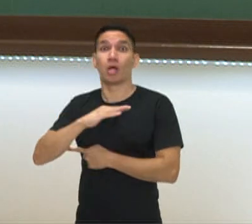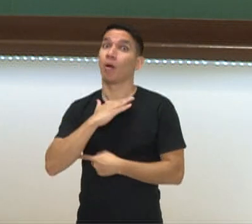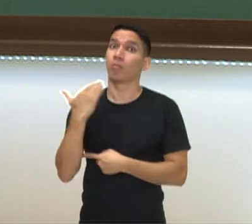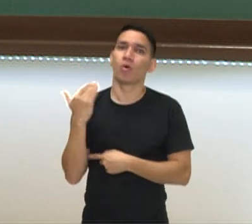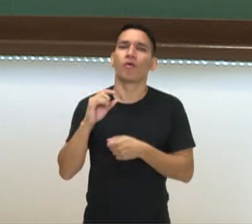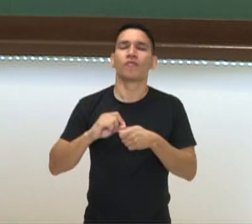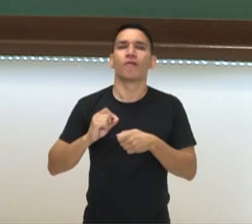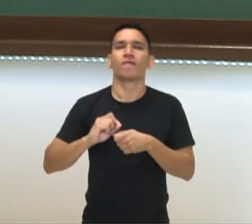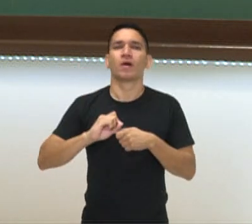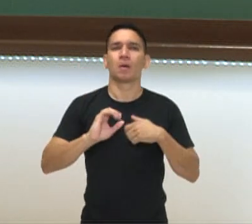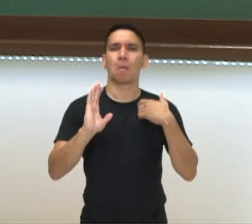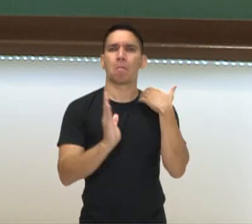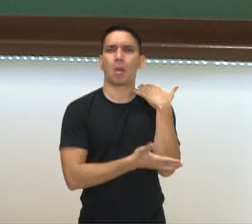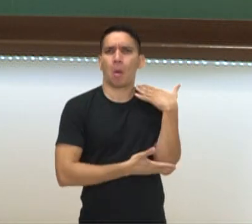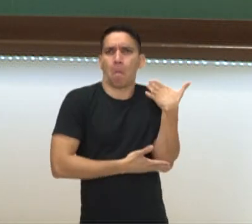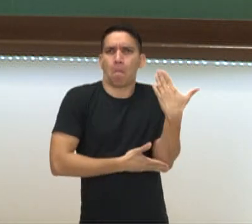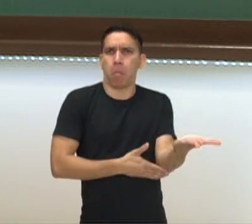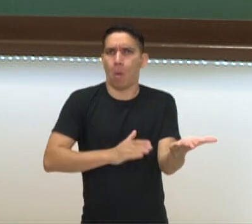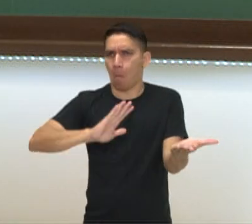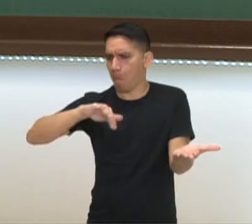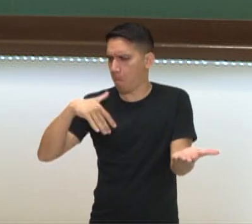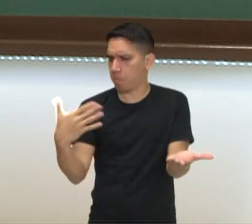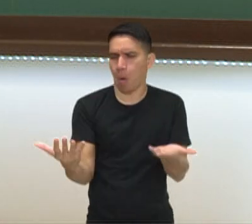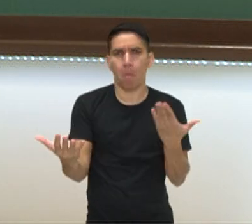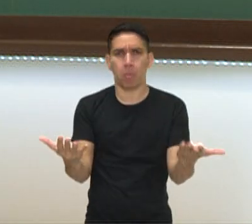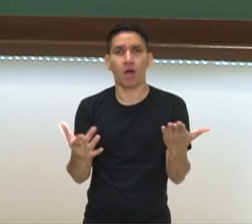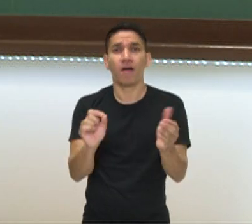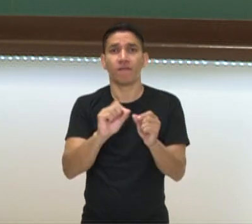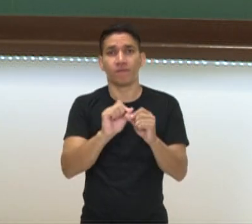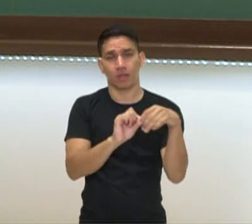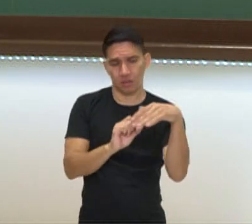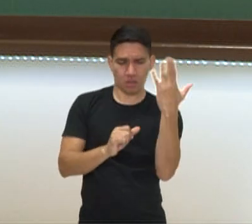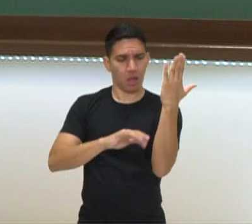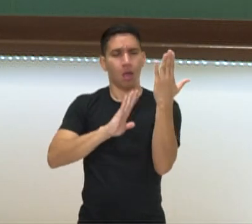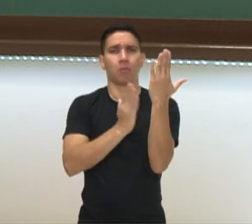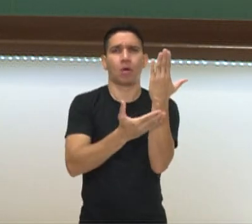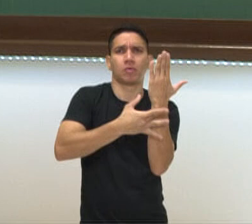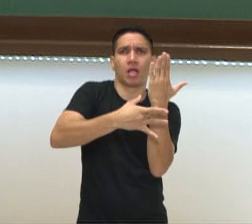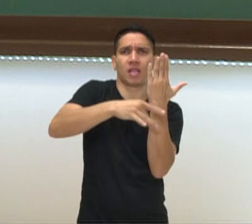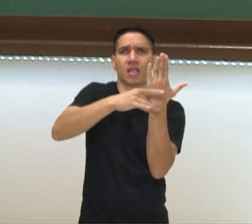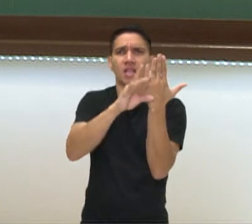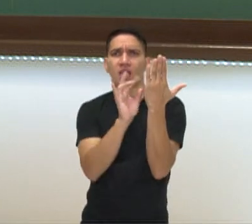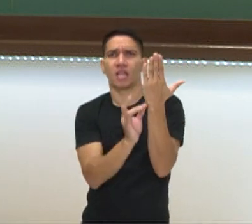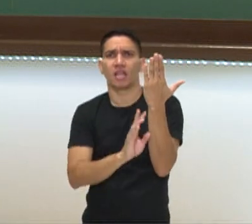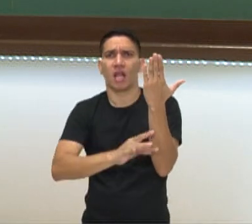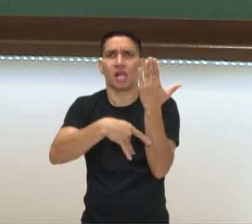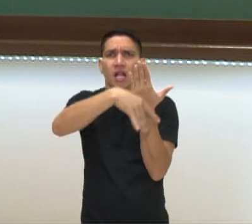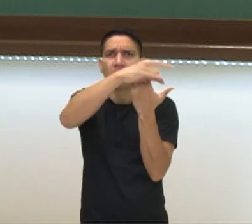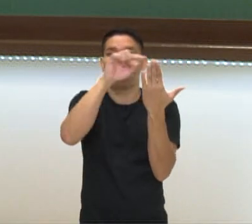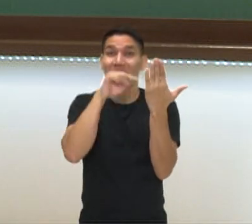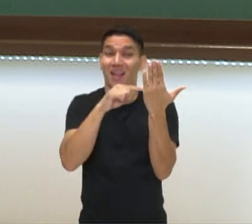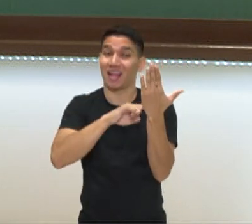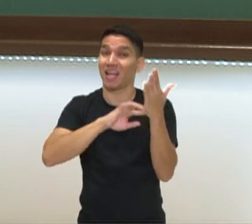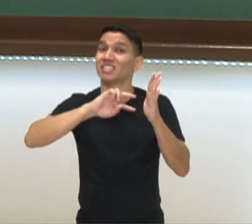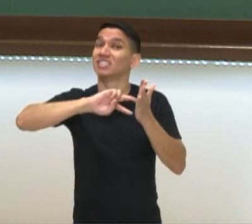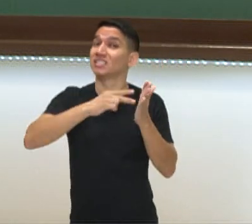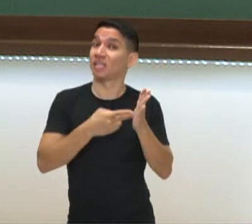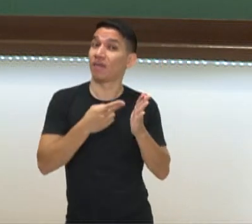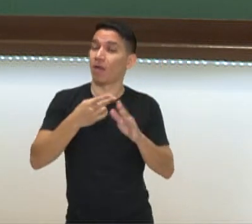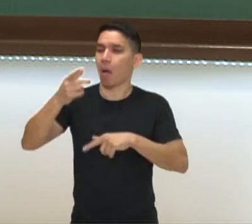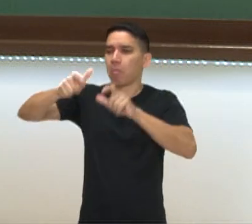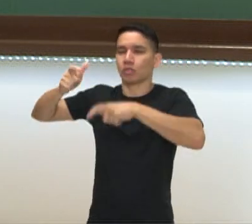pegam os troncos, que chamam-se Quarupi, enfeitam esses troncos, representando os antepassados que já morreram, fazem um grande